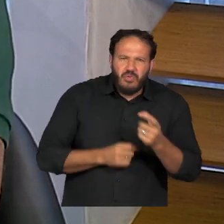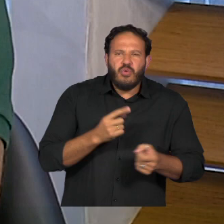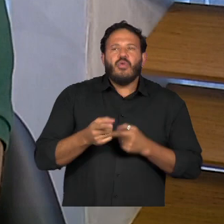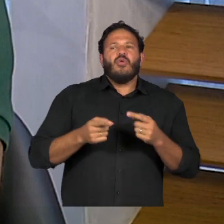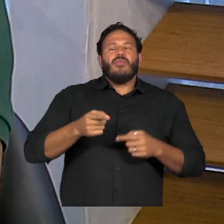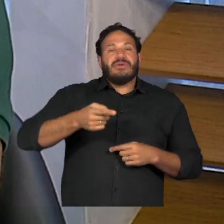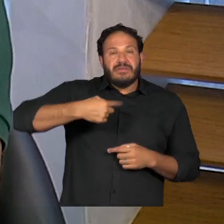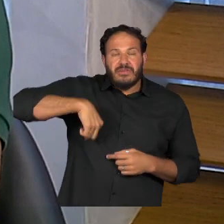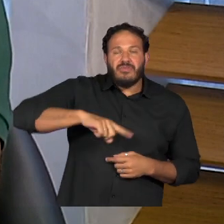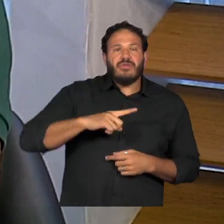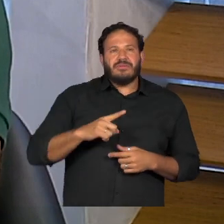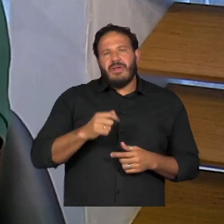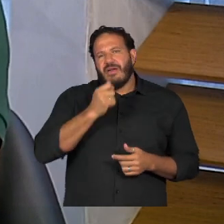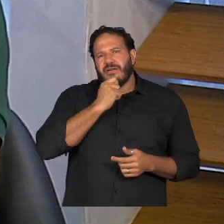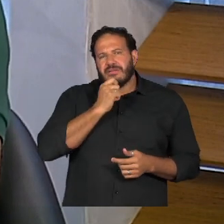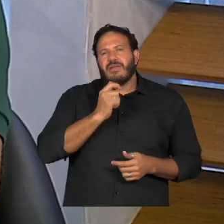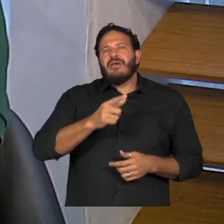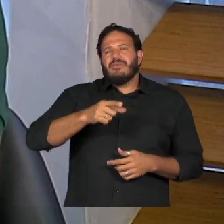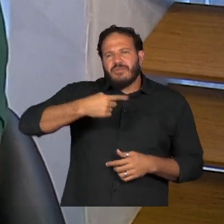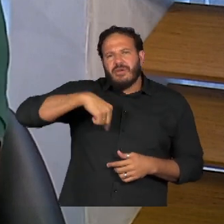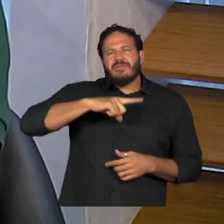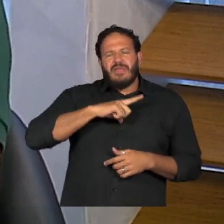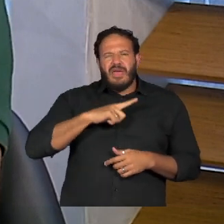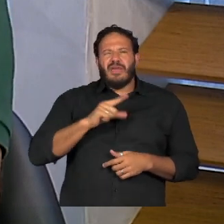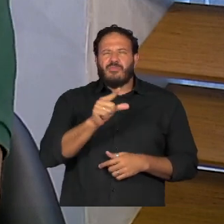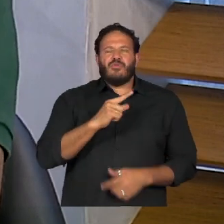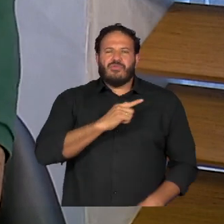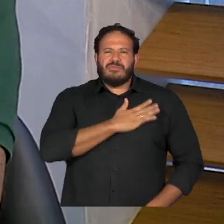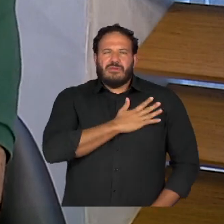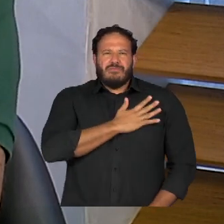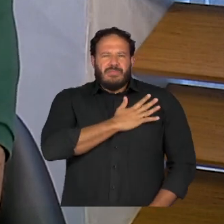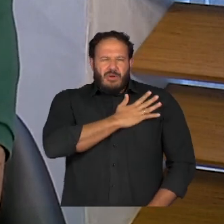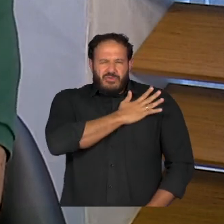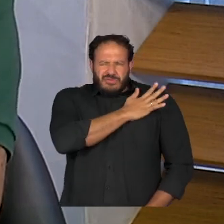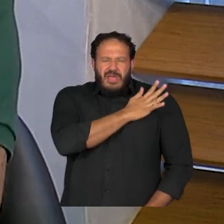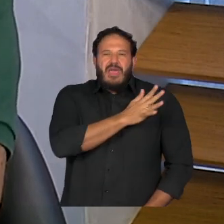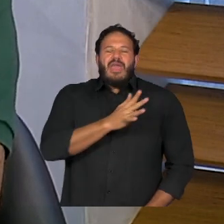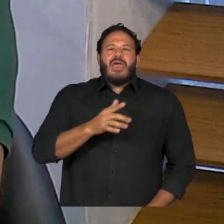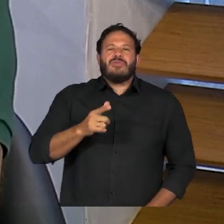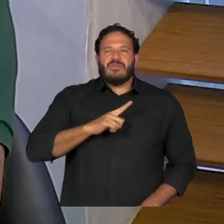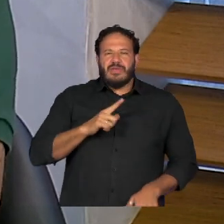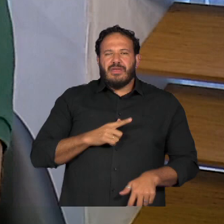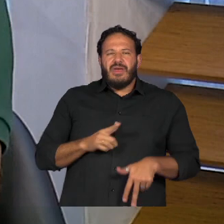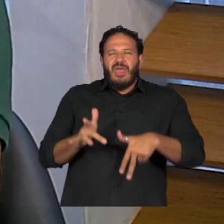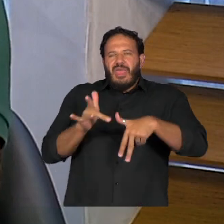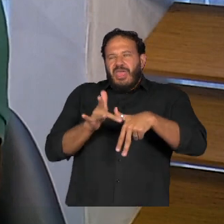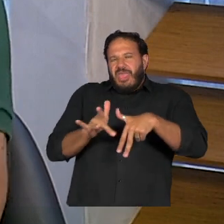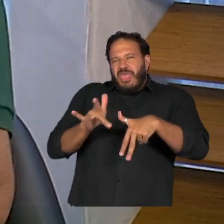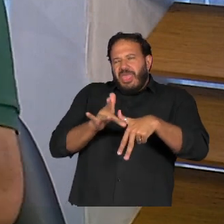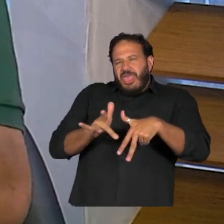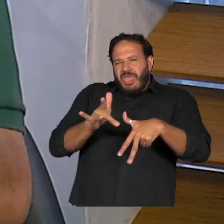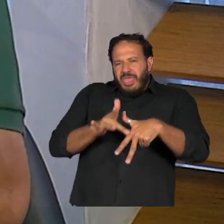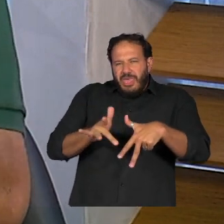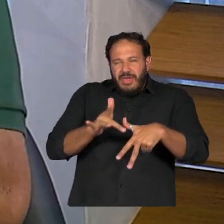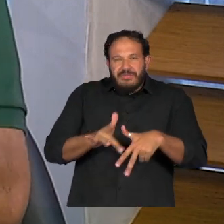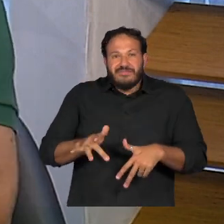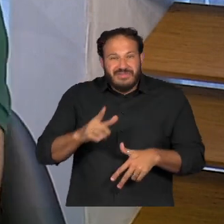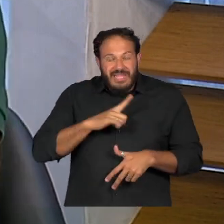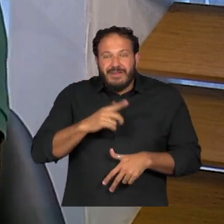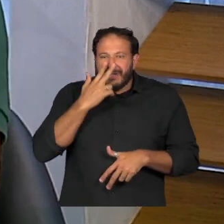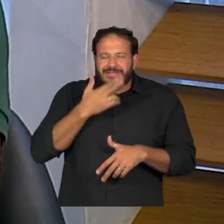os ainda a gente encontra preconceito a gente encontra um capacitismo que impede